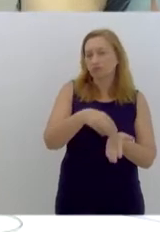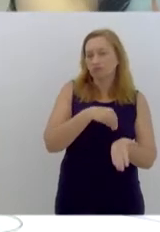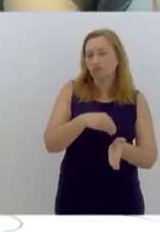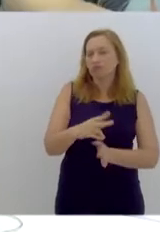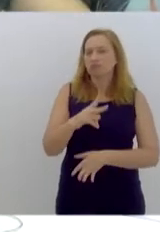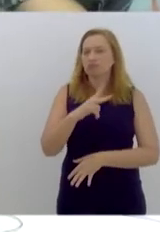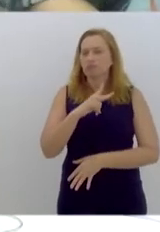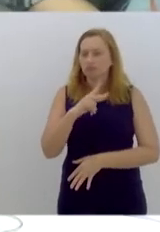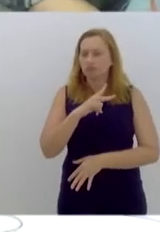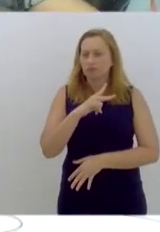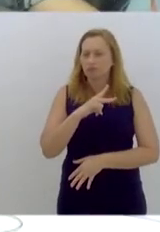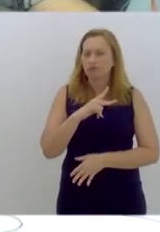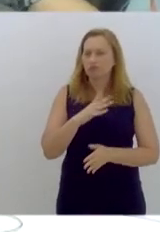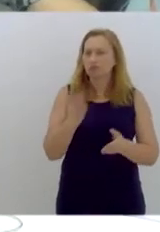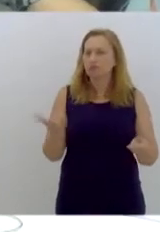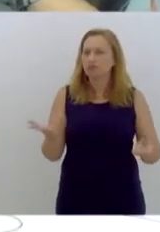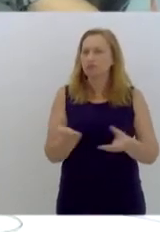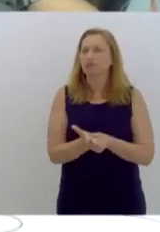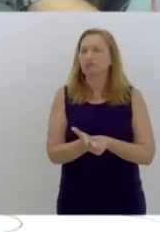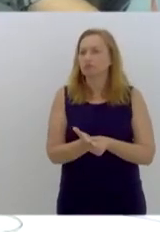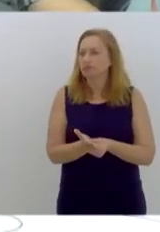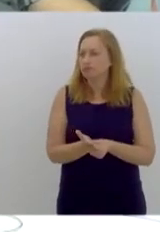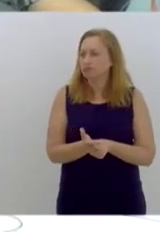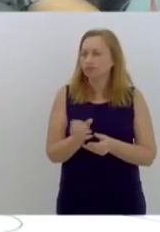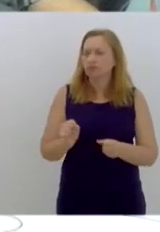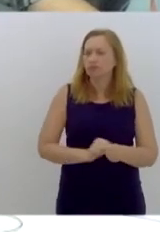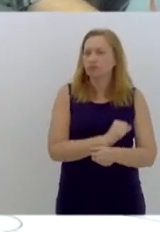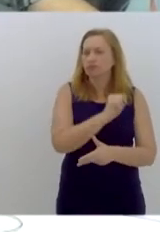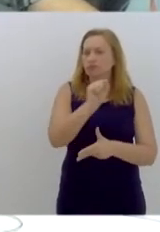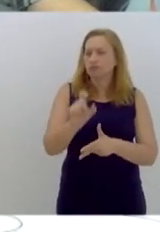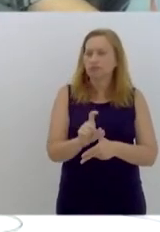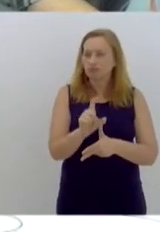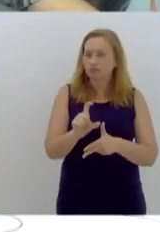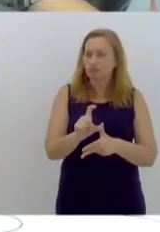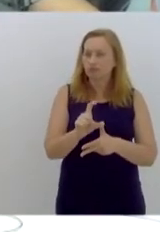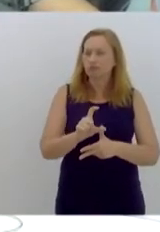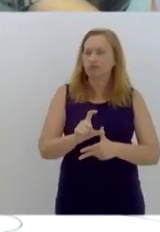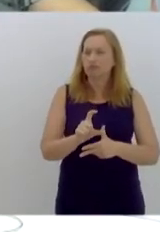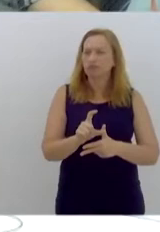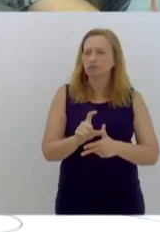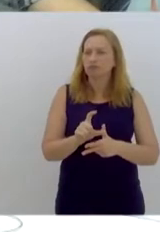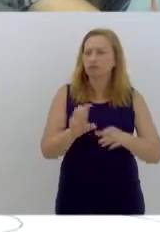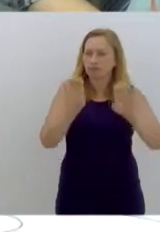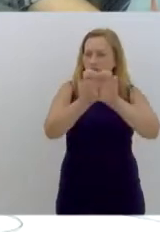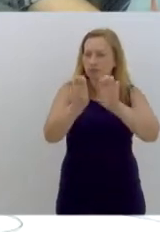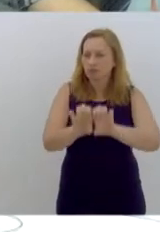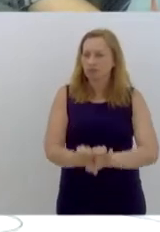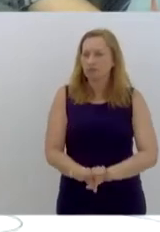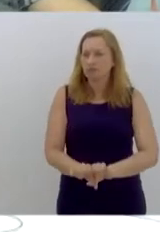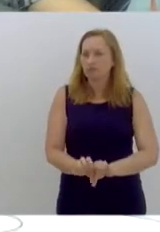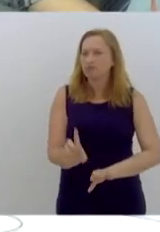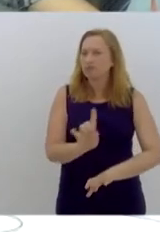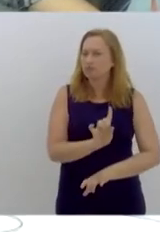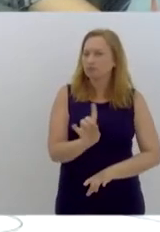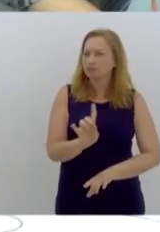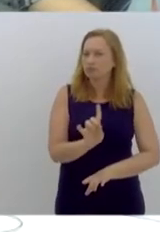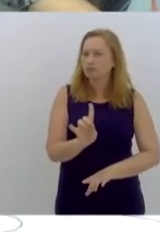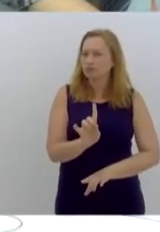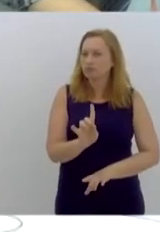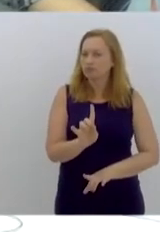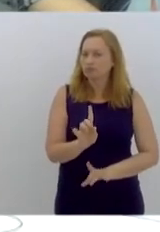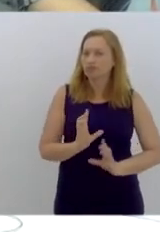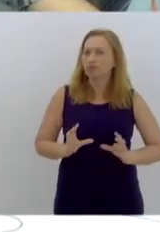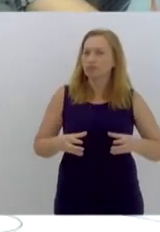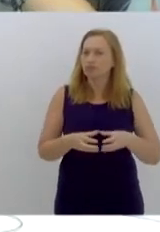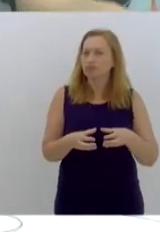próprio processo que o Poder Executivo estruturou, e não a